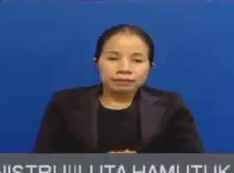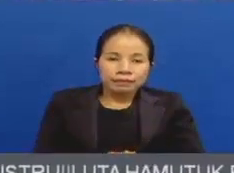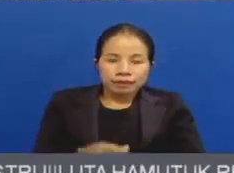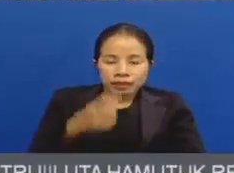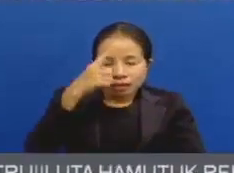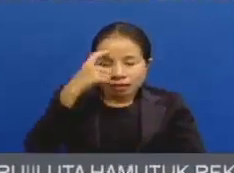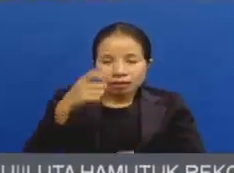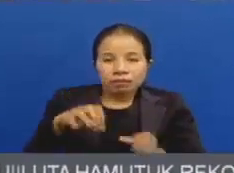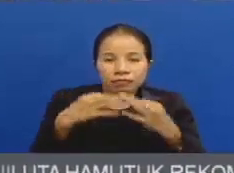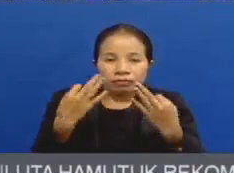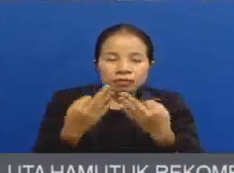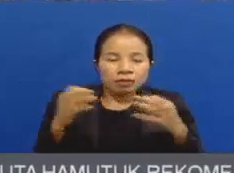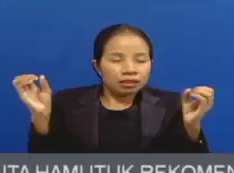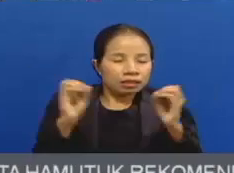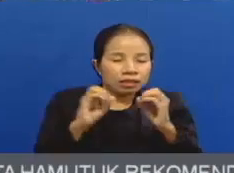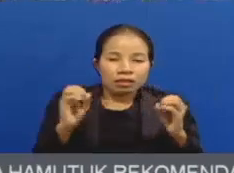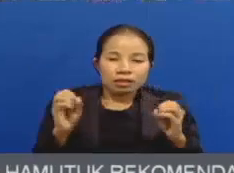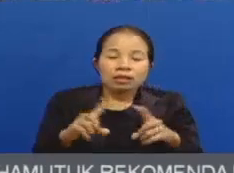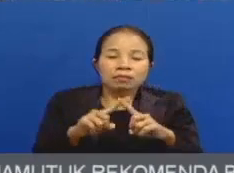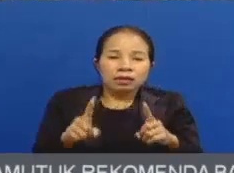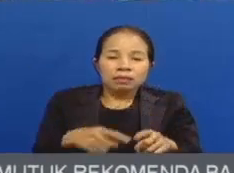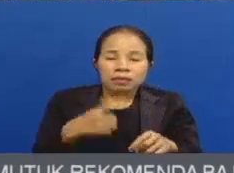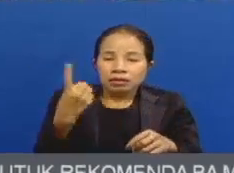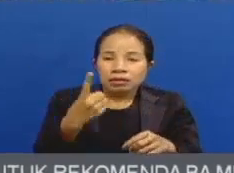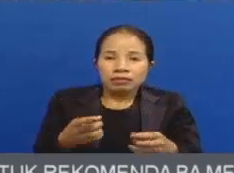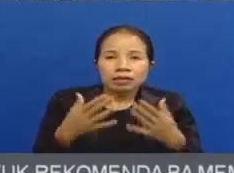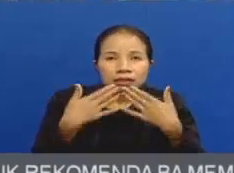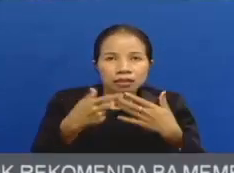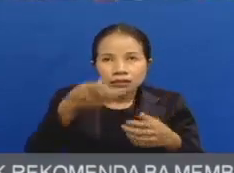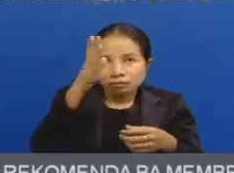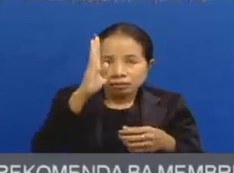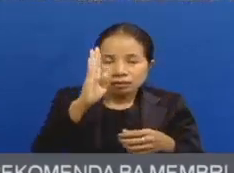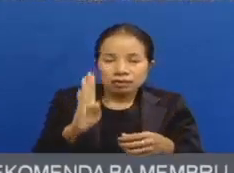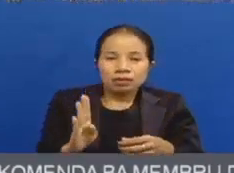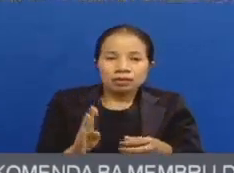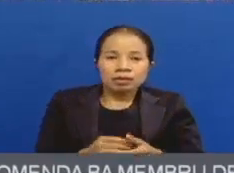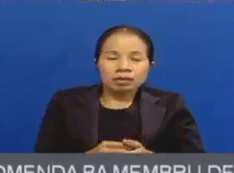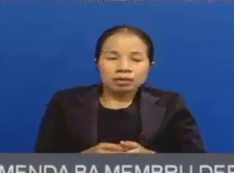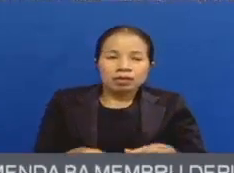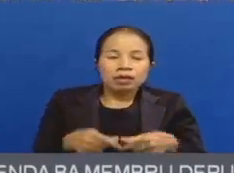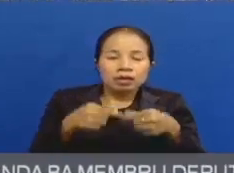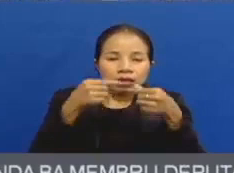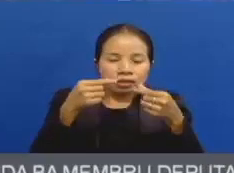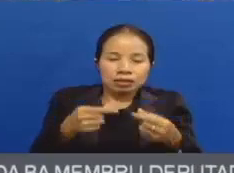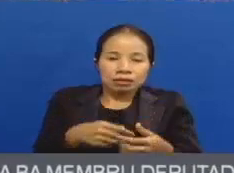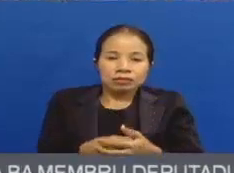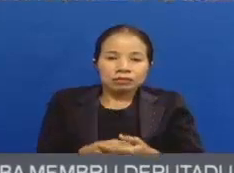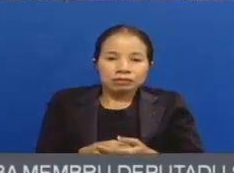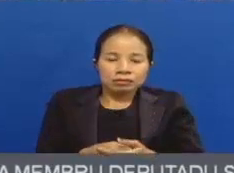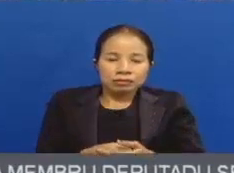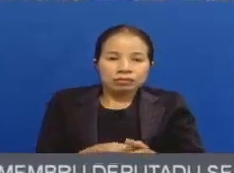Ami família lá embatida, mas a minha reza para nem Roma, a tua recompensa para boa tira nebeita, boa